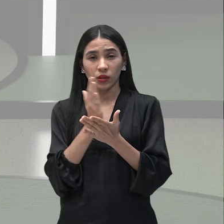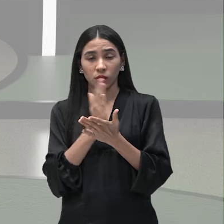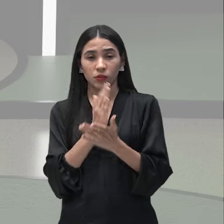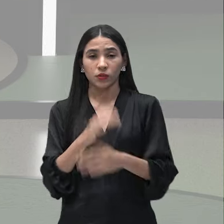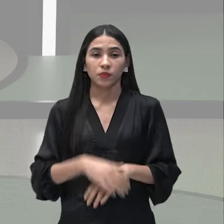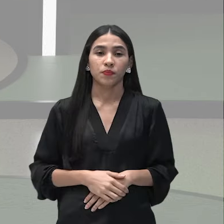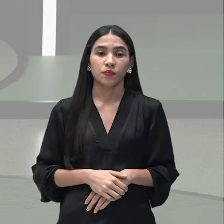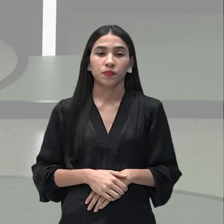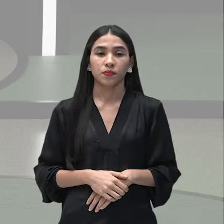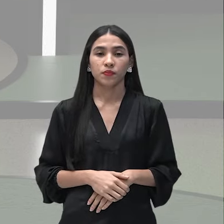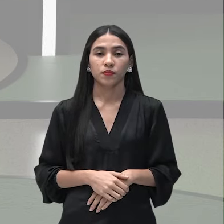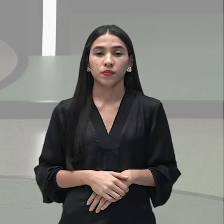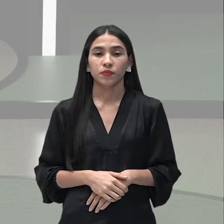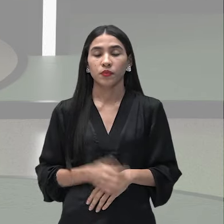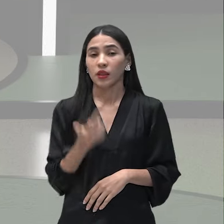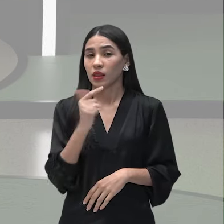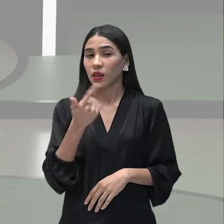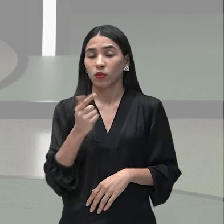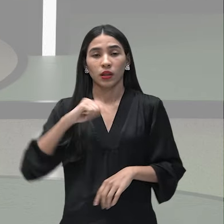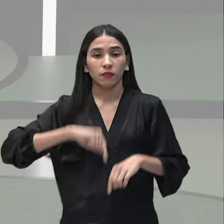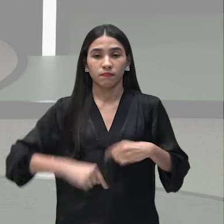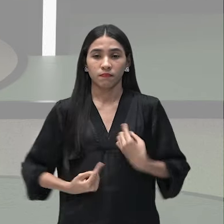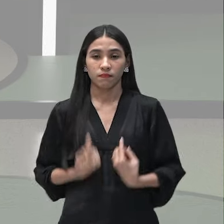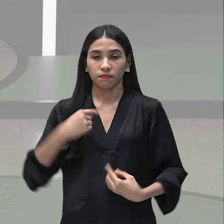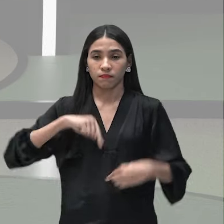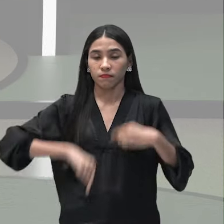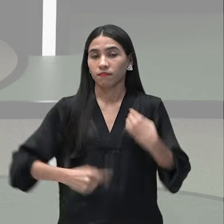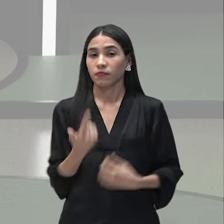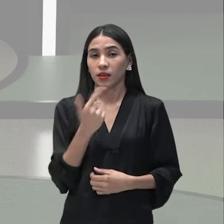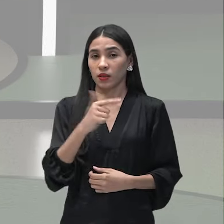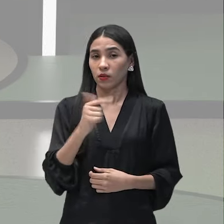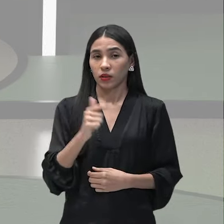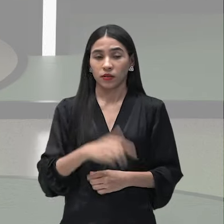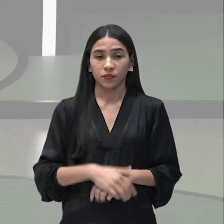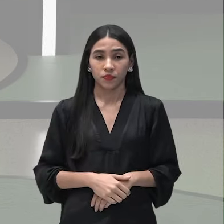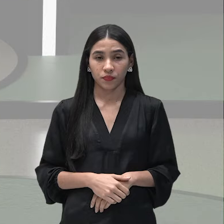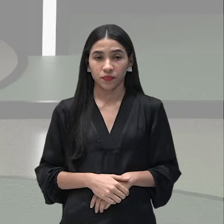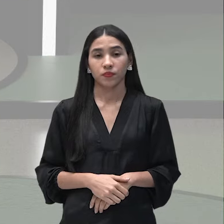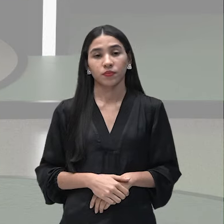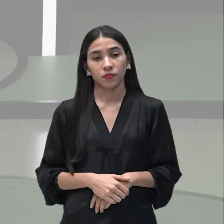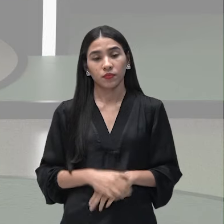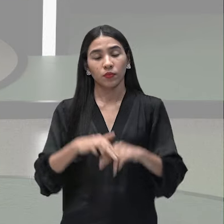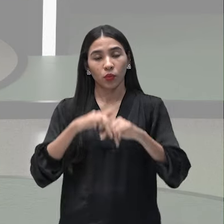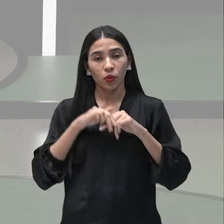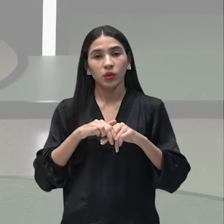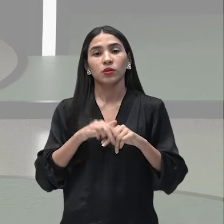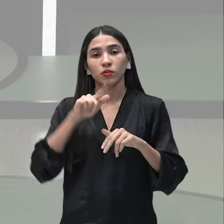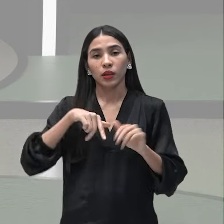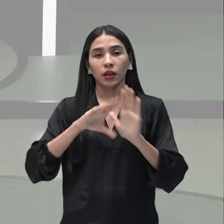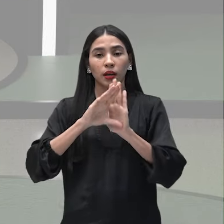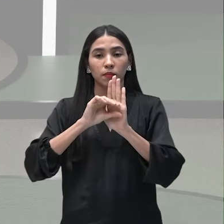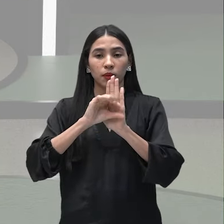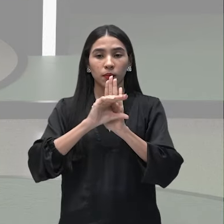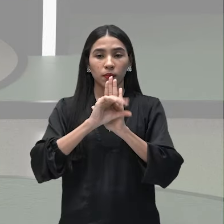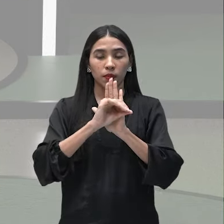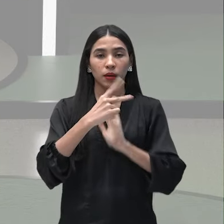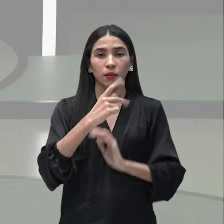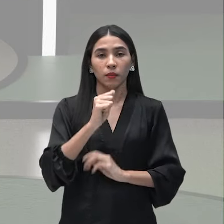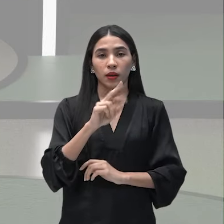Vamos continuar. Não possui metabolismo próprio, né? E por isso que ele se torna um parasita